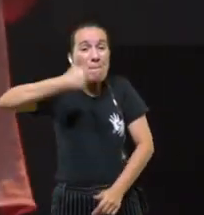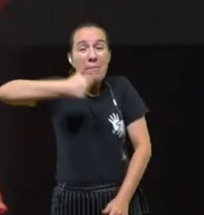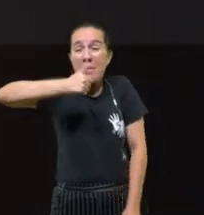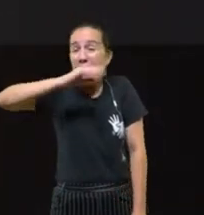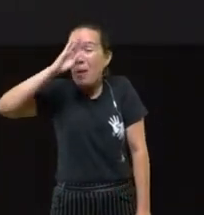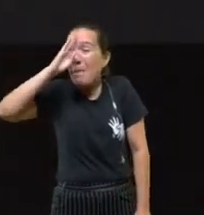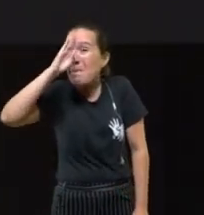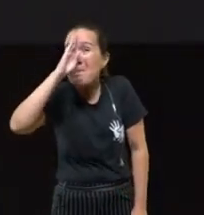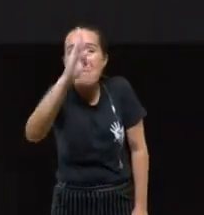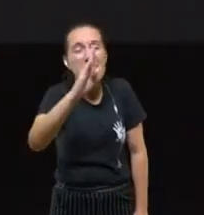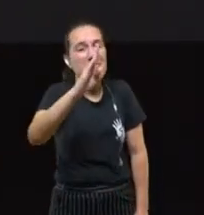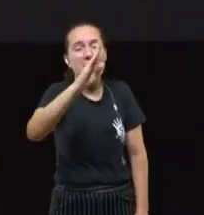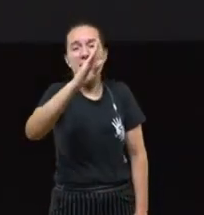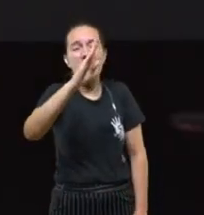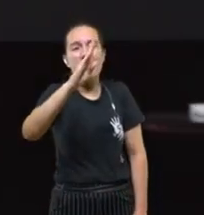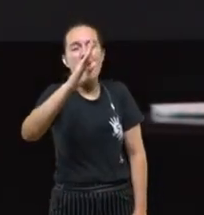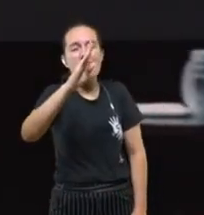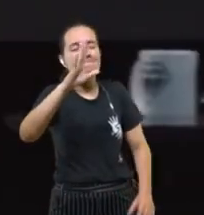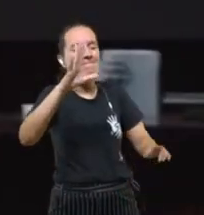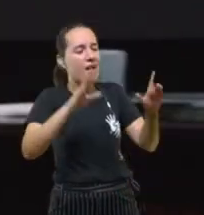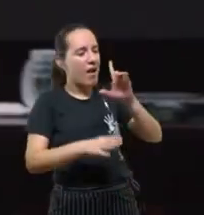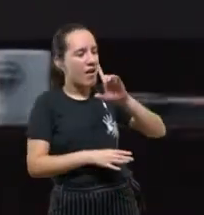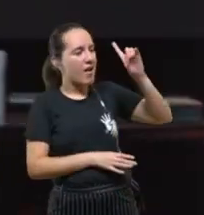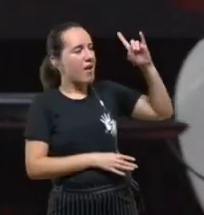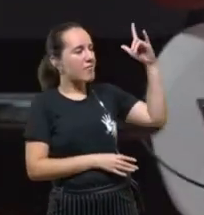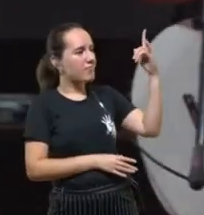entendimento deste amor, meus amigos,